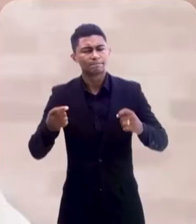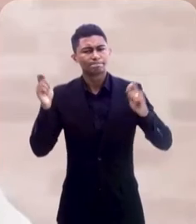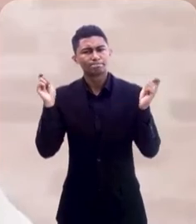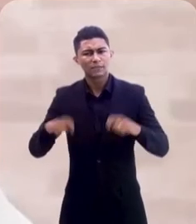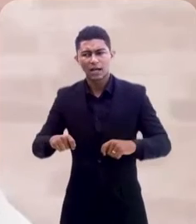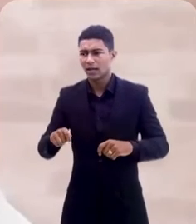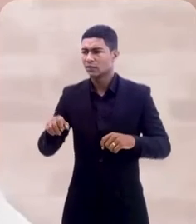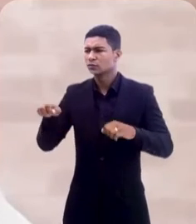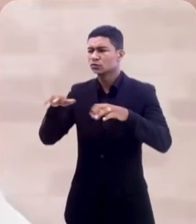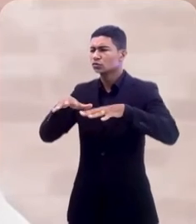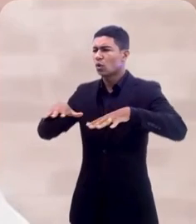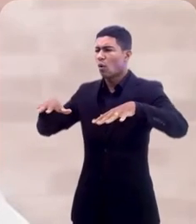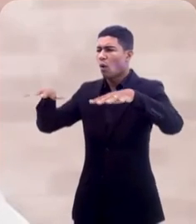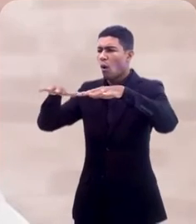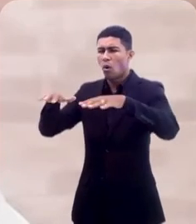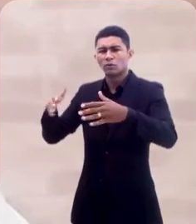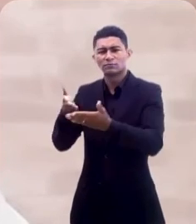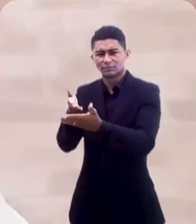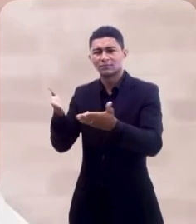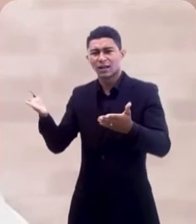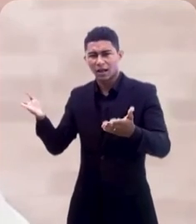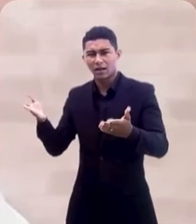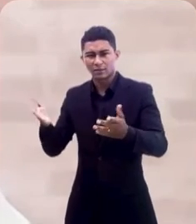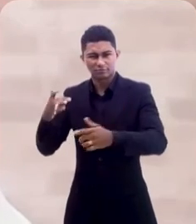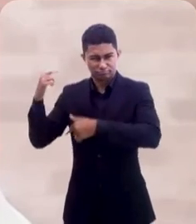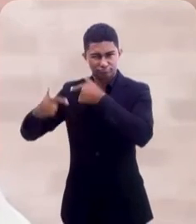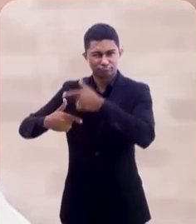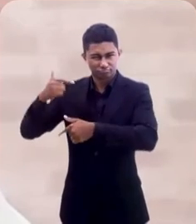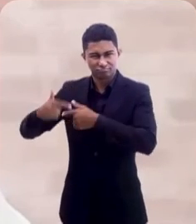atores dessa cadeia produtiva do agronegócio